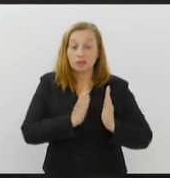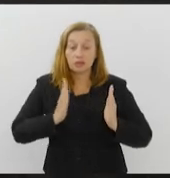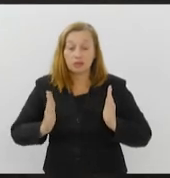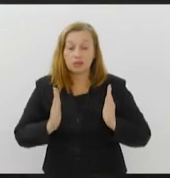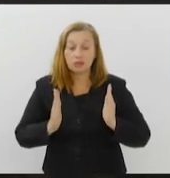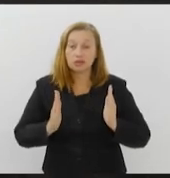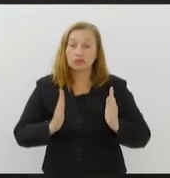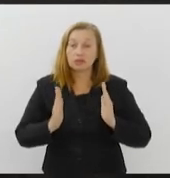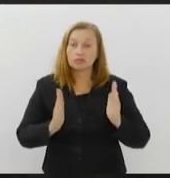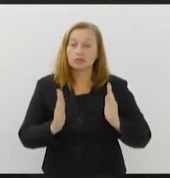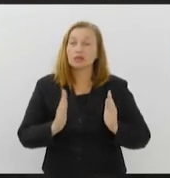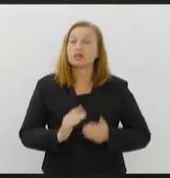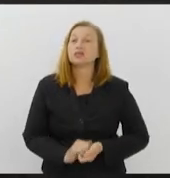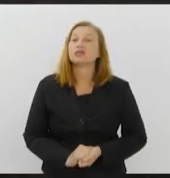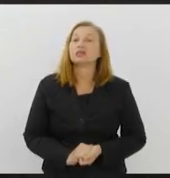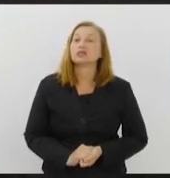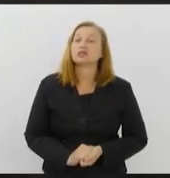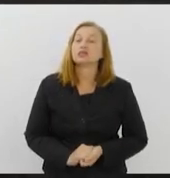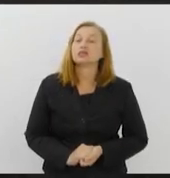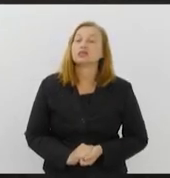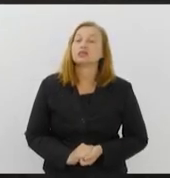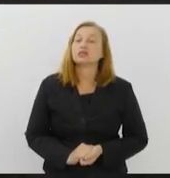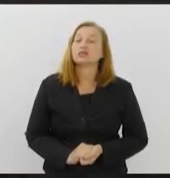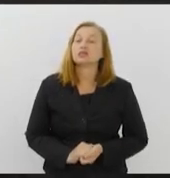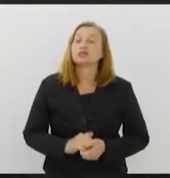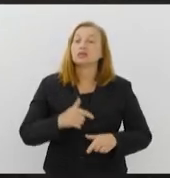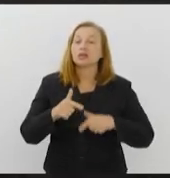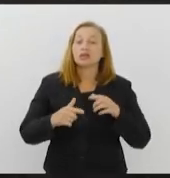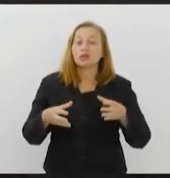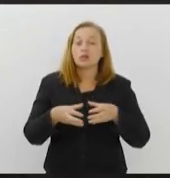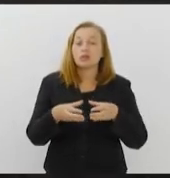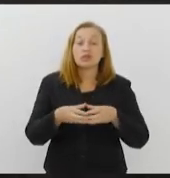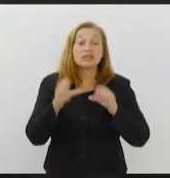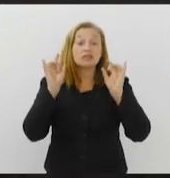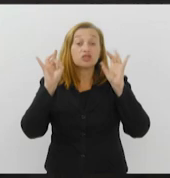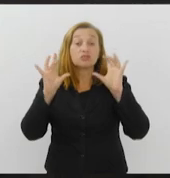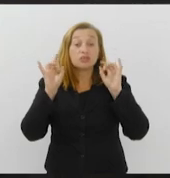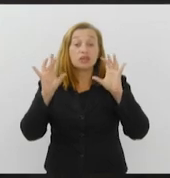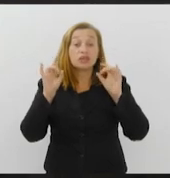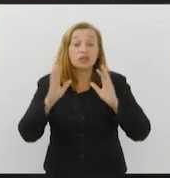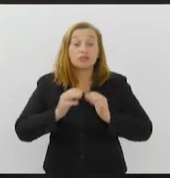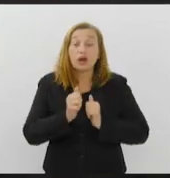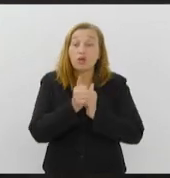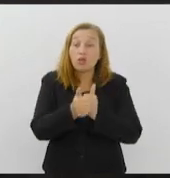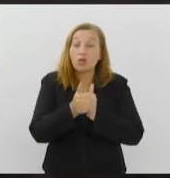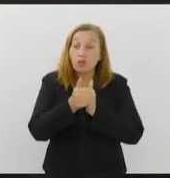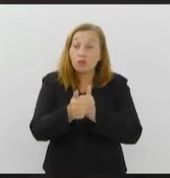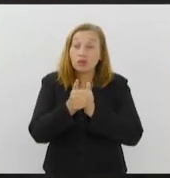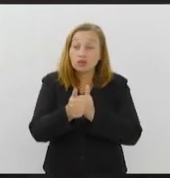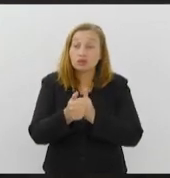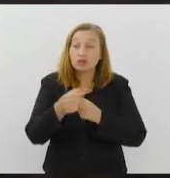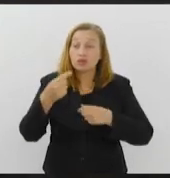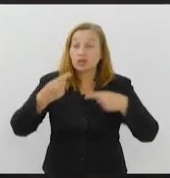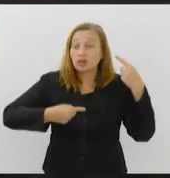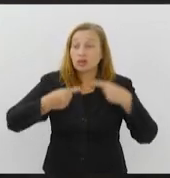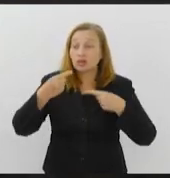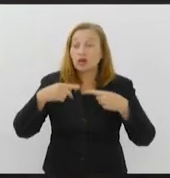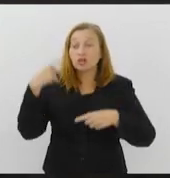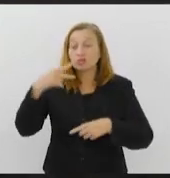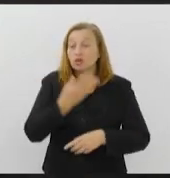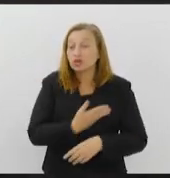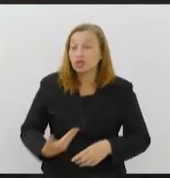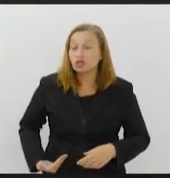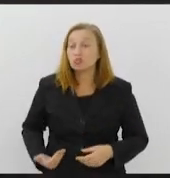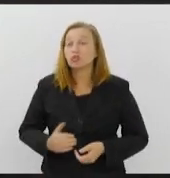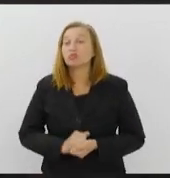do prazo de funcionamento da Comissão Especial para acompanhar as políticas públicas e